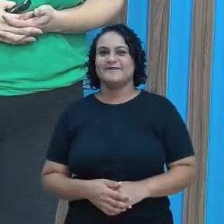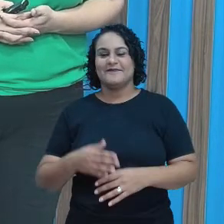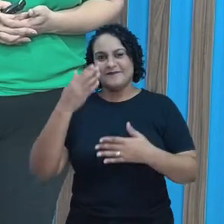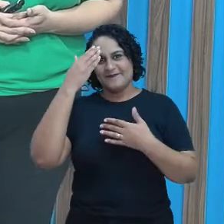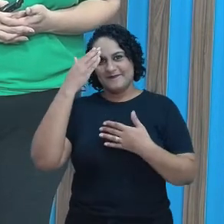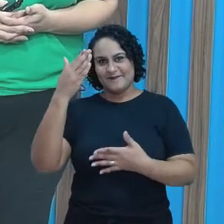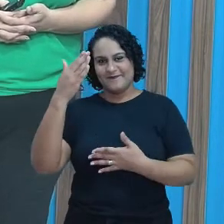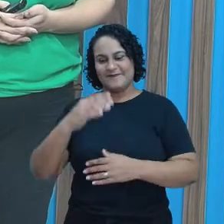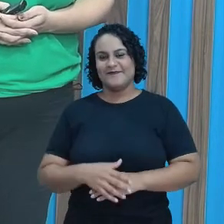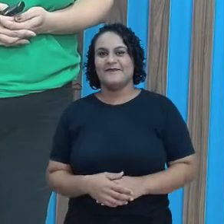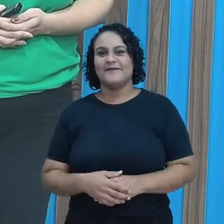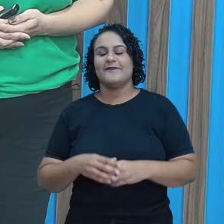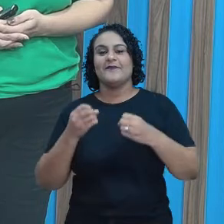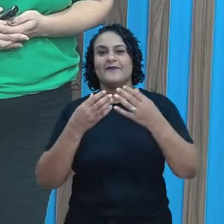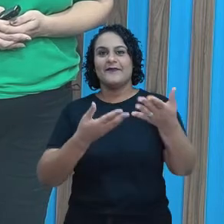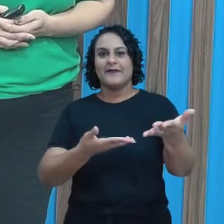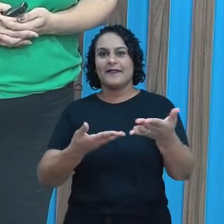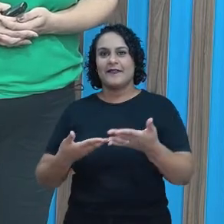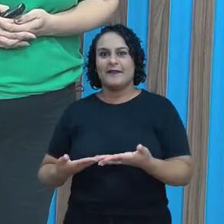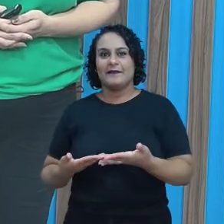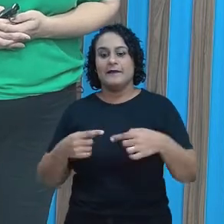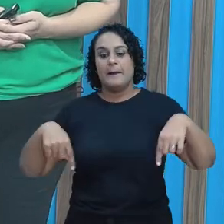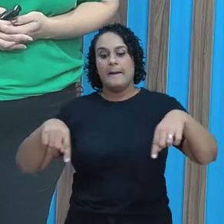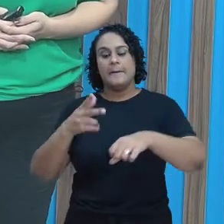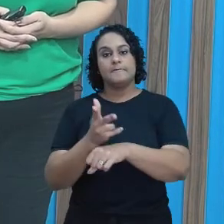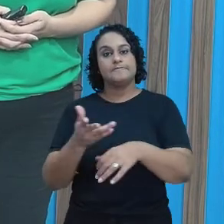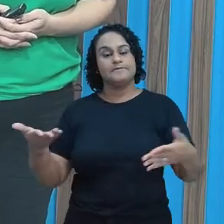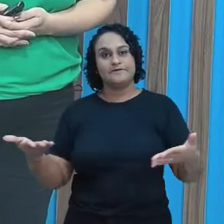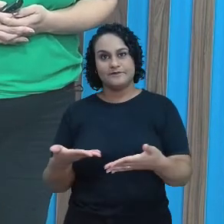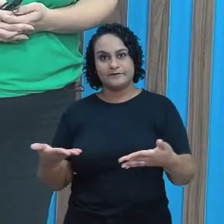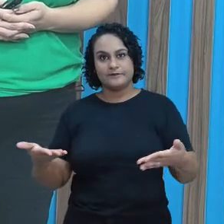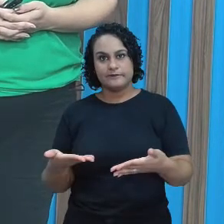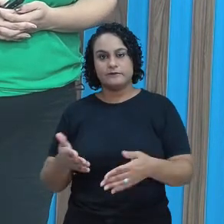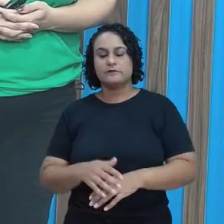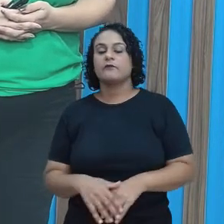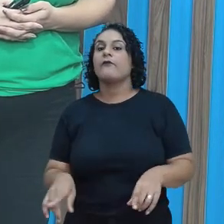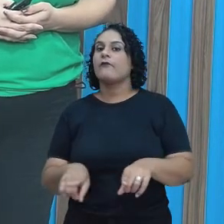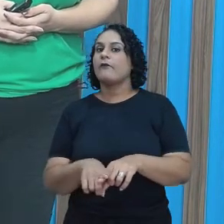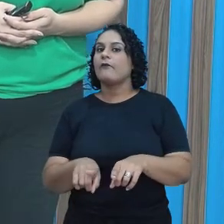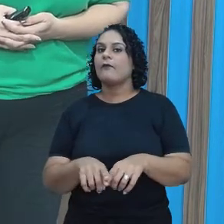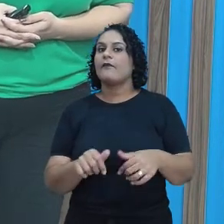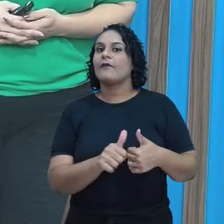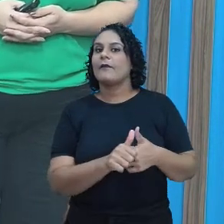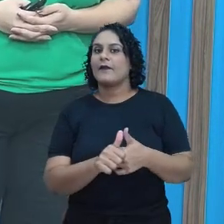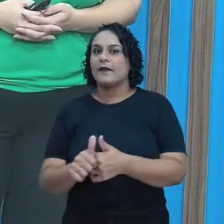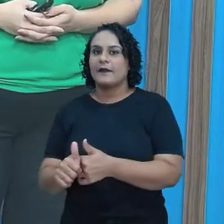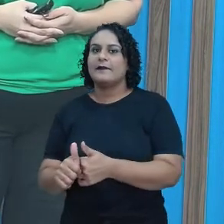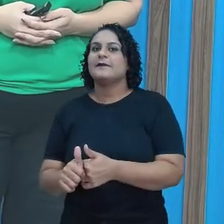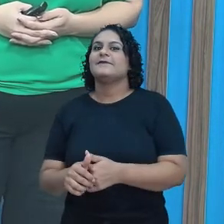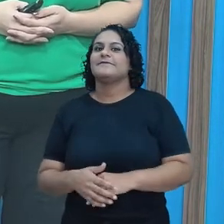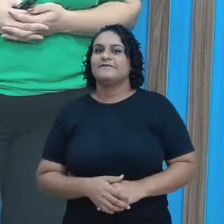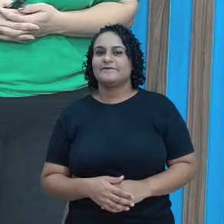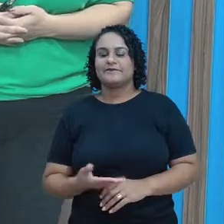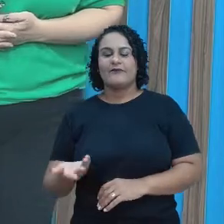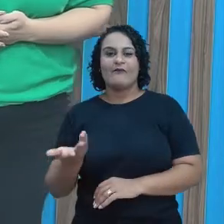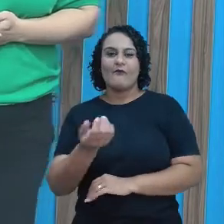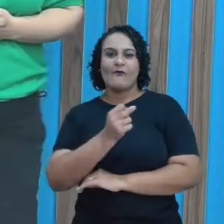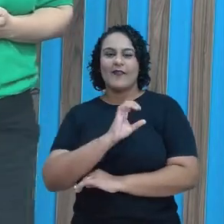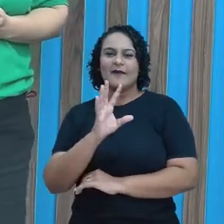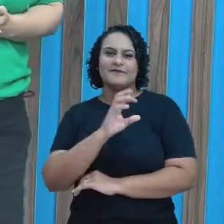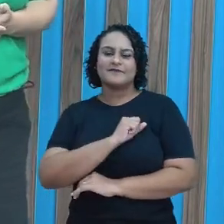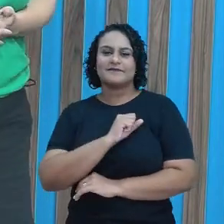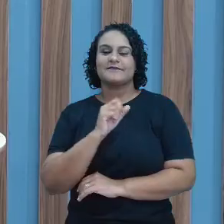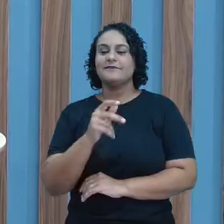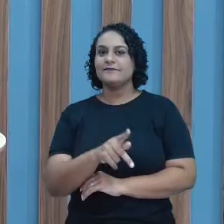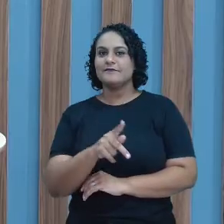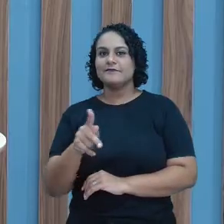aqui ao nosso estúdio hoje. E também estou acompanhada da querida professora Isabel